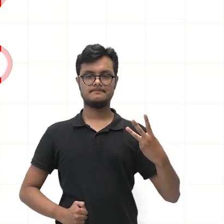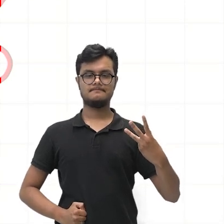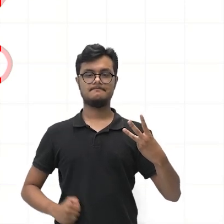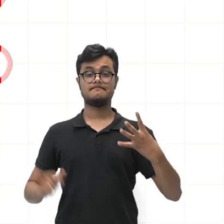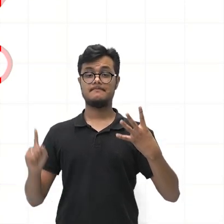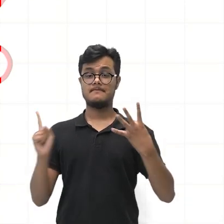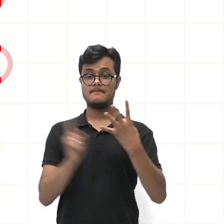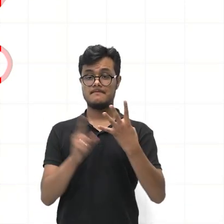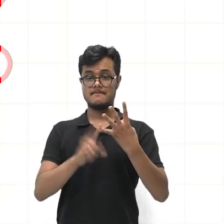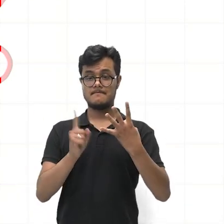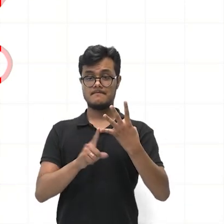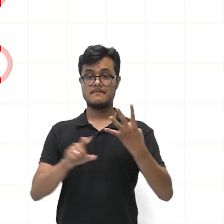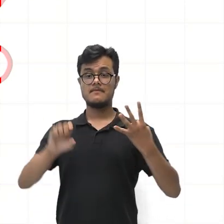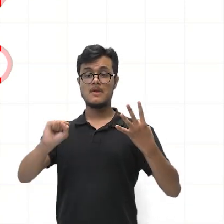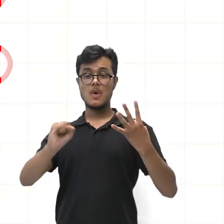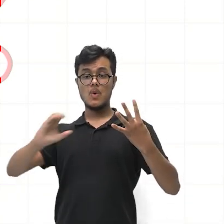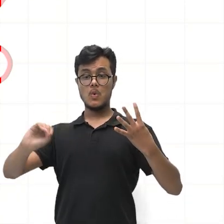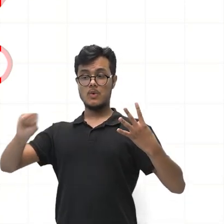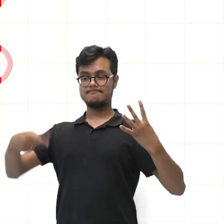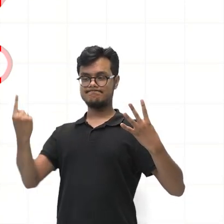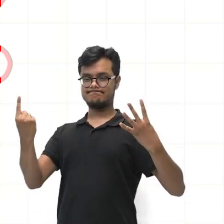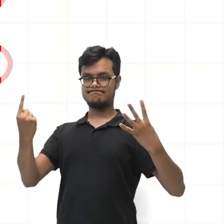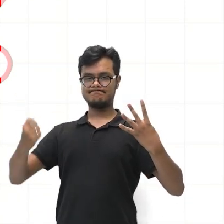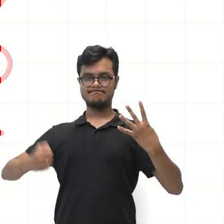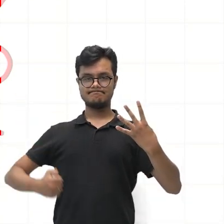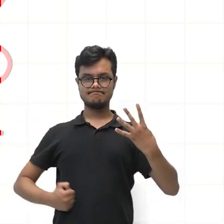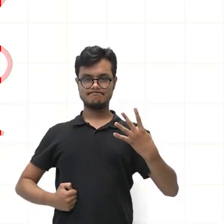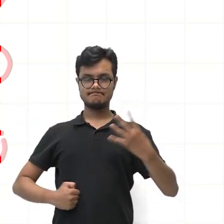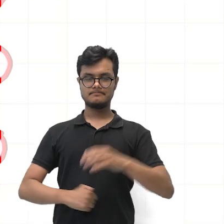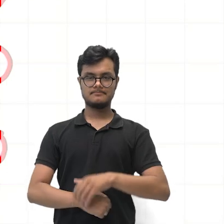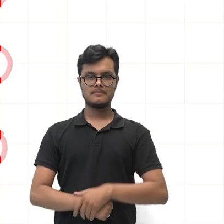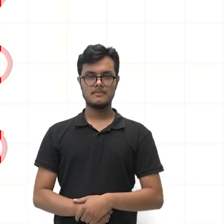77,1 e a vaca fubá produziu